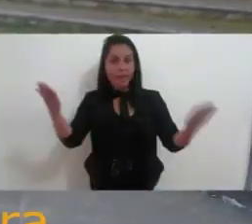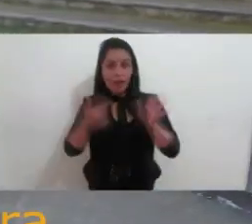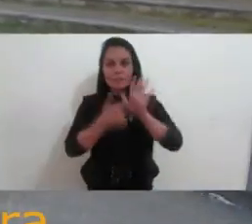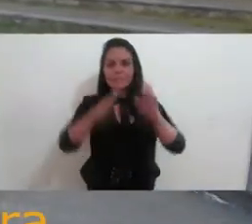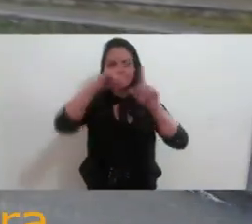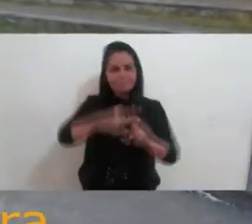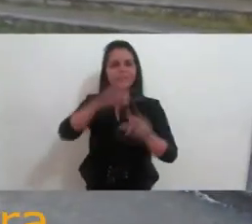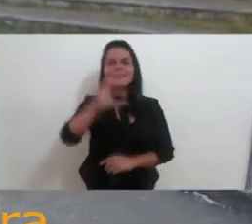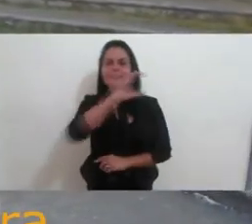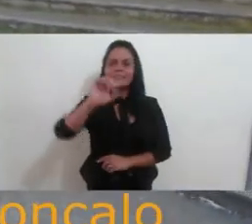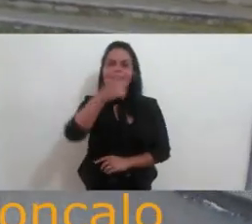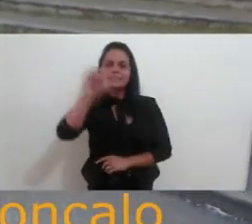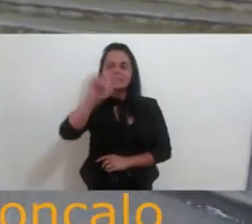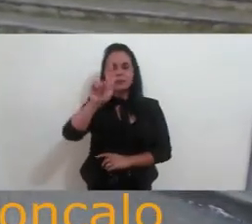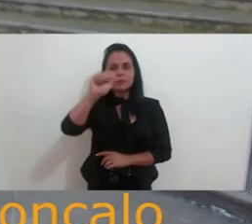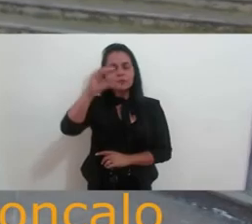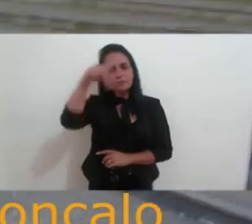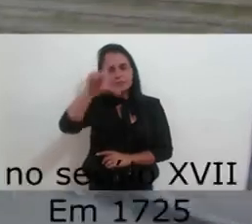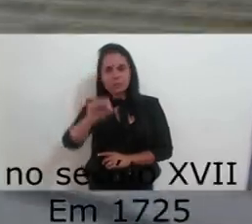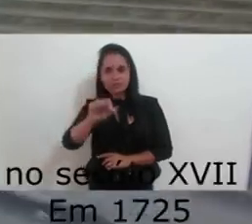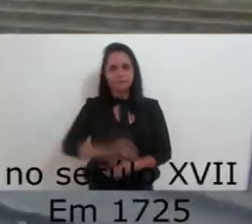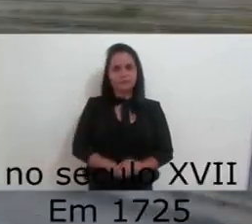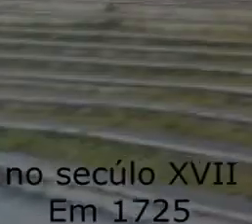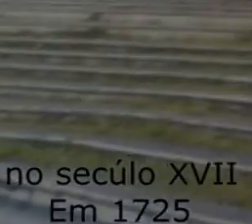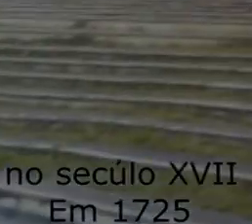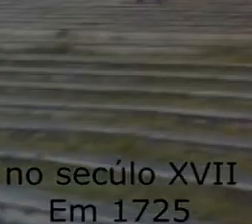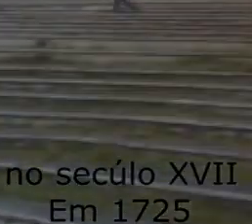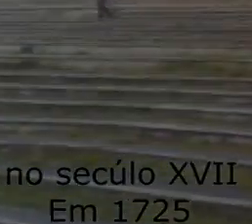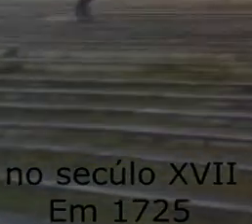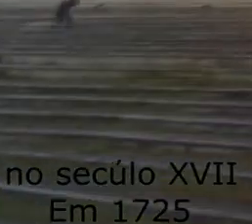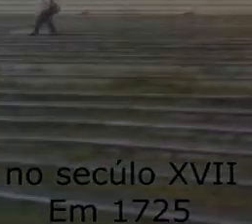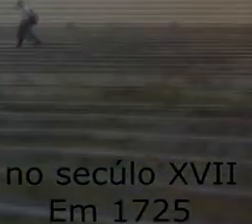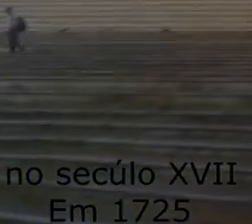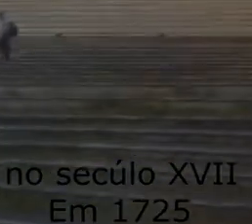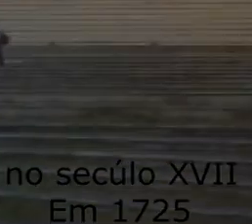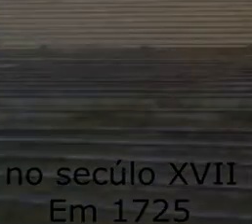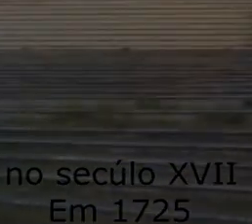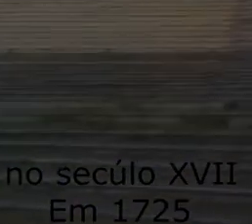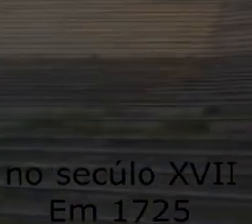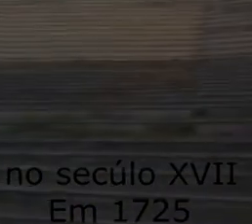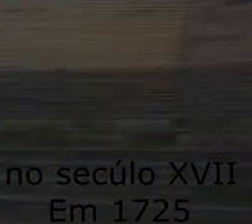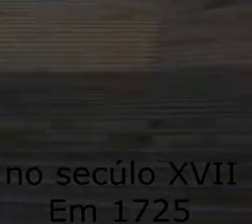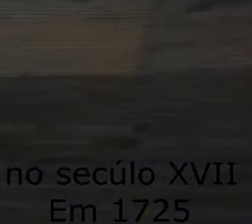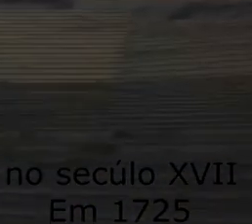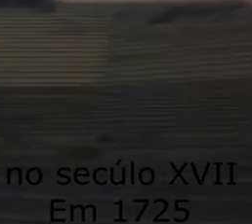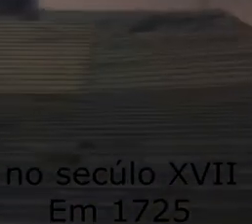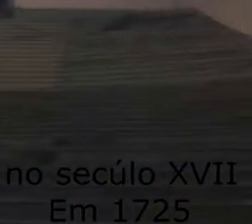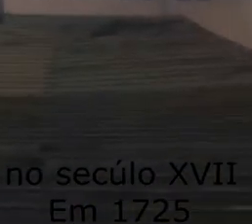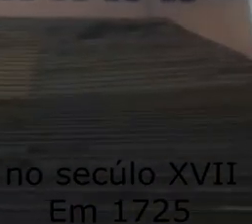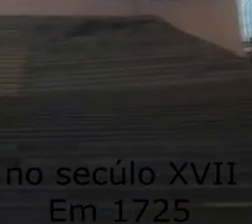Com vocês agora, a Igreja de São Gonçalo. I've been fucking hoes and popping pills, man, I feel just like a rock